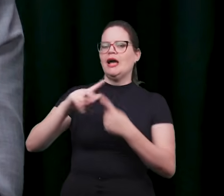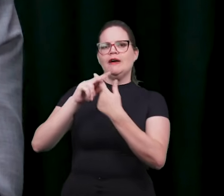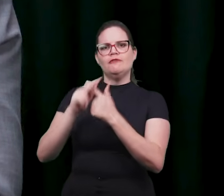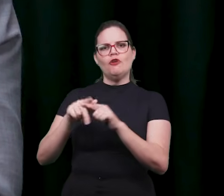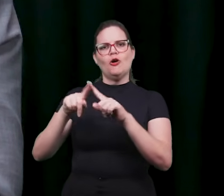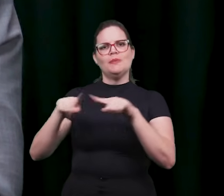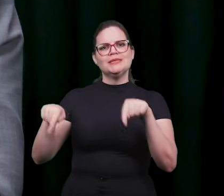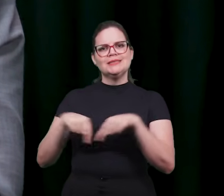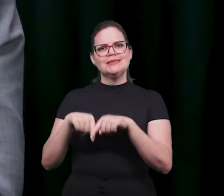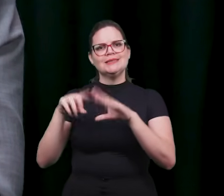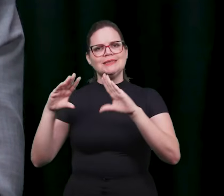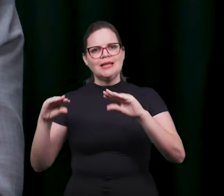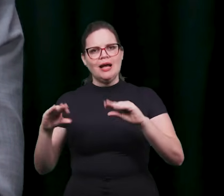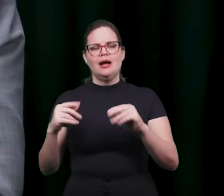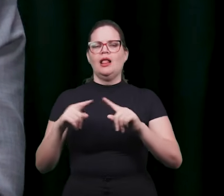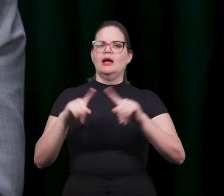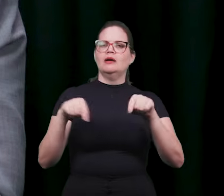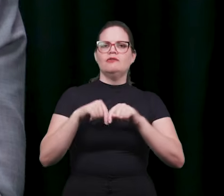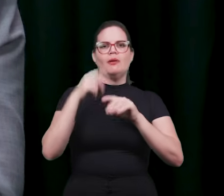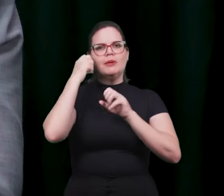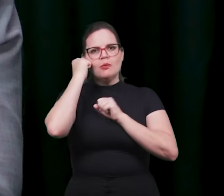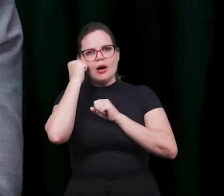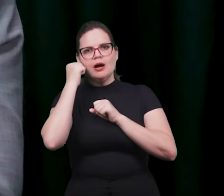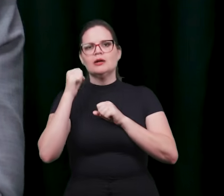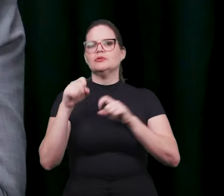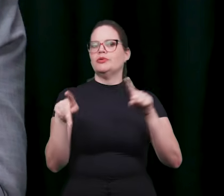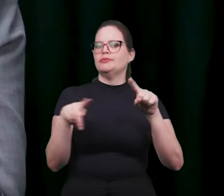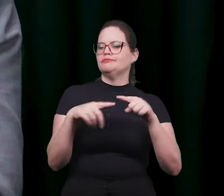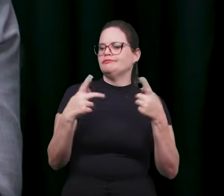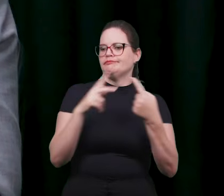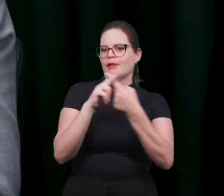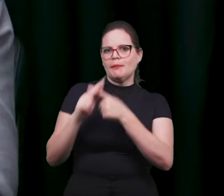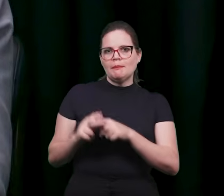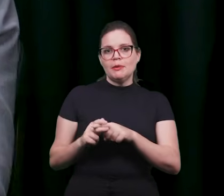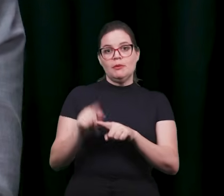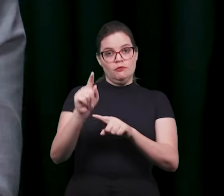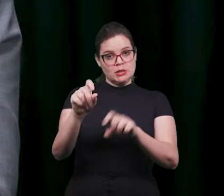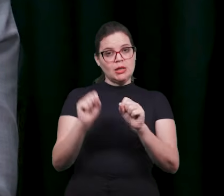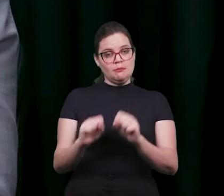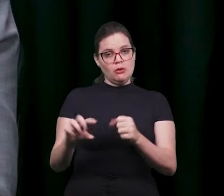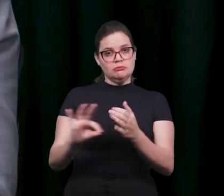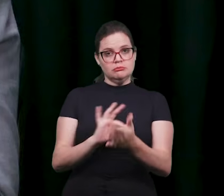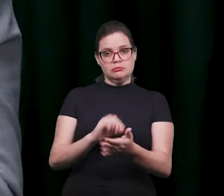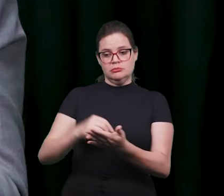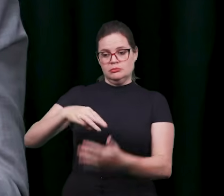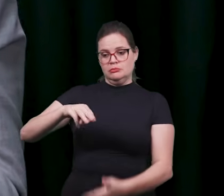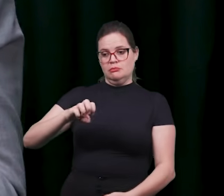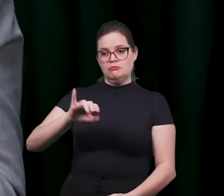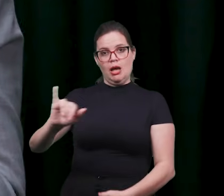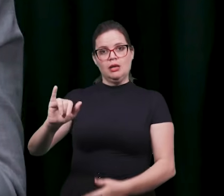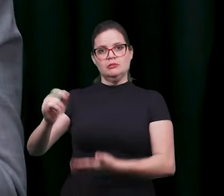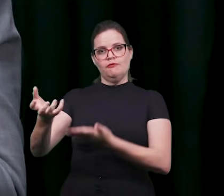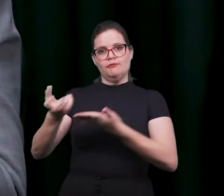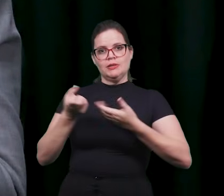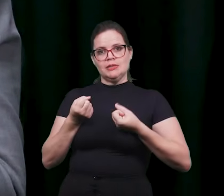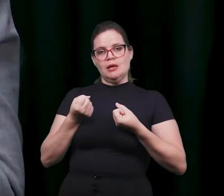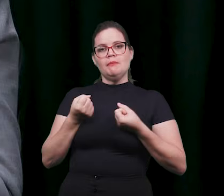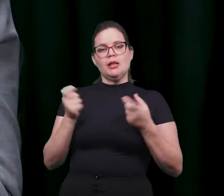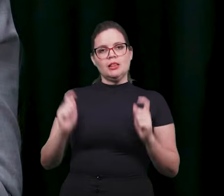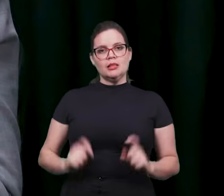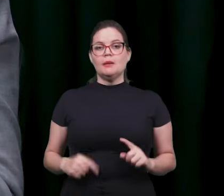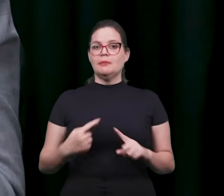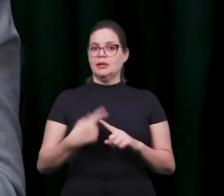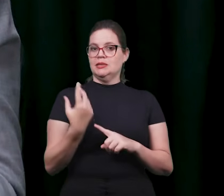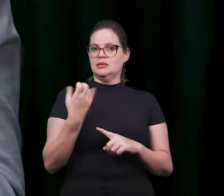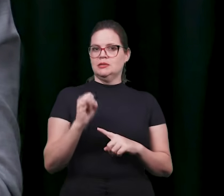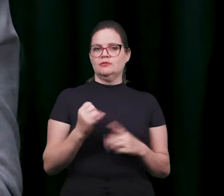sala, você poderia já estar recebendo esses valores mensais como MEI, e não como informal. Se você